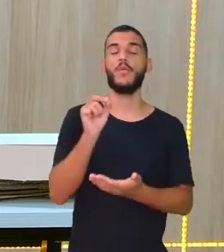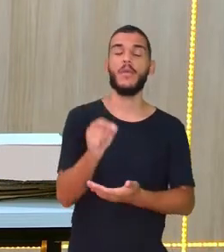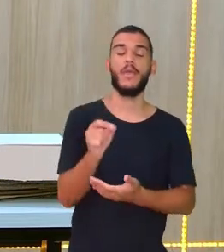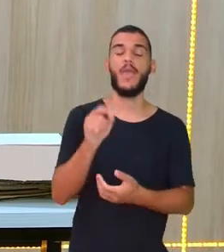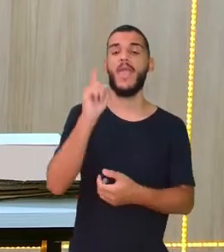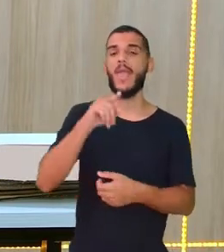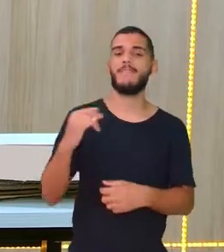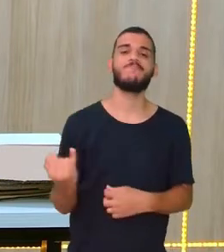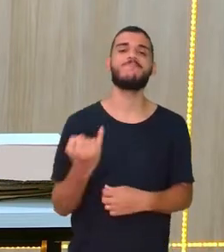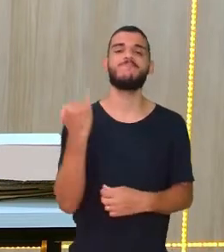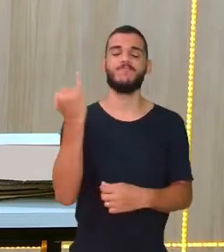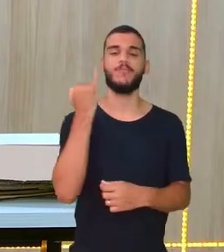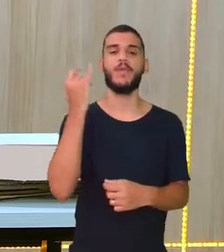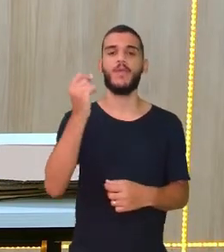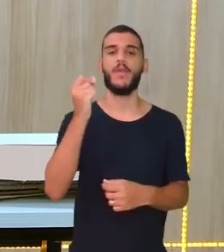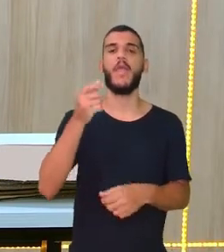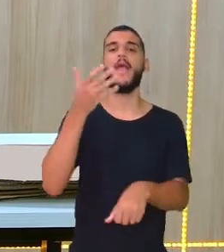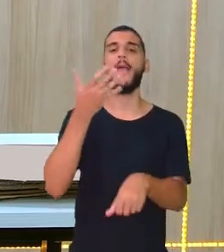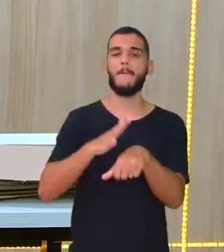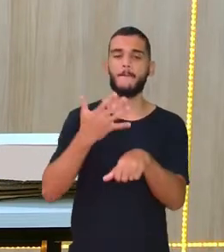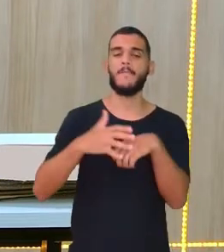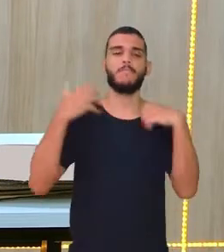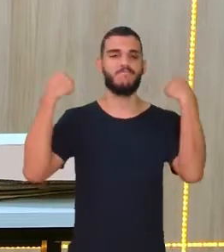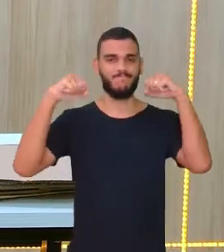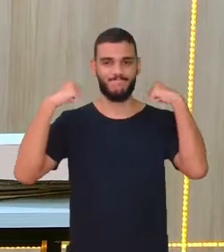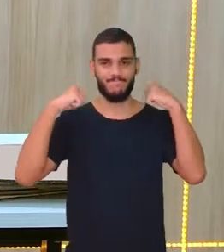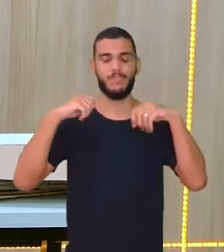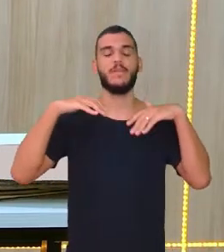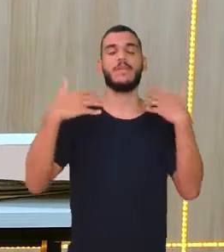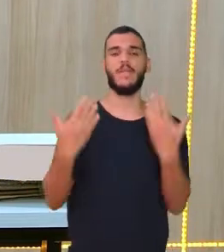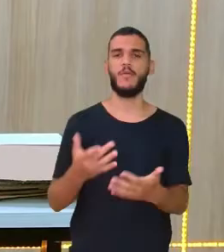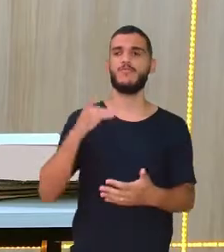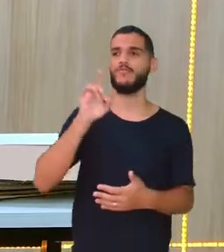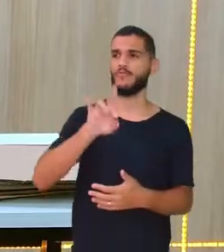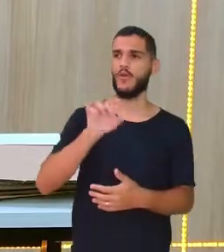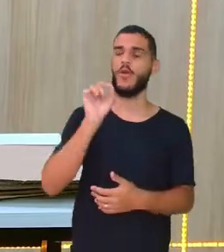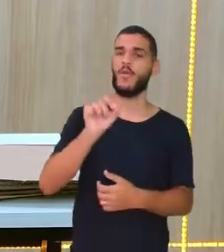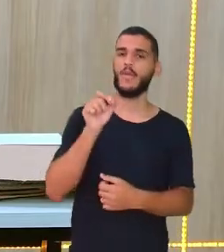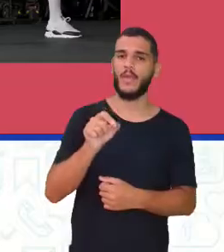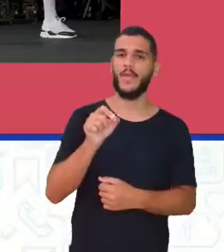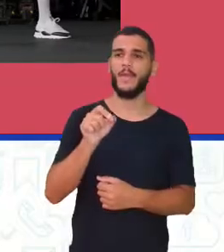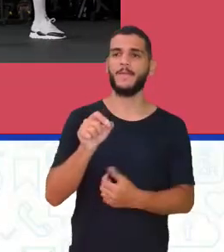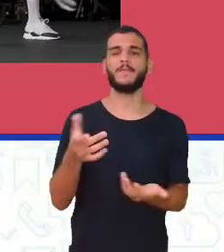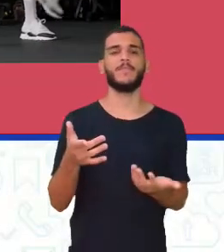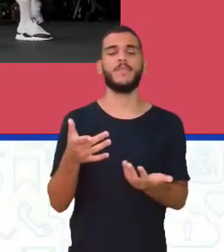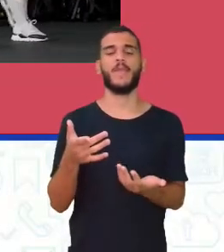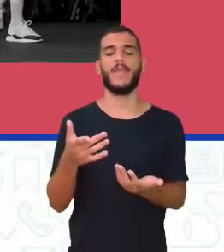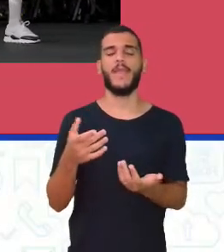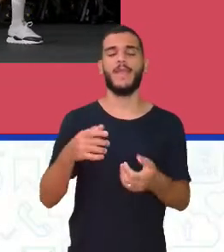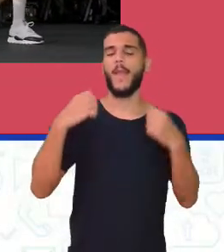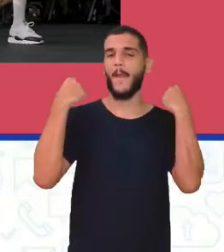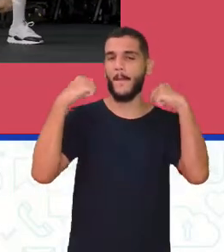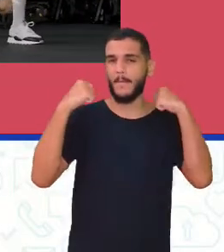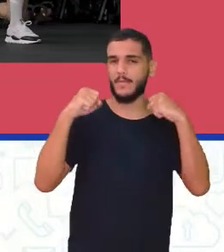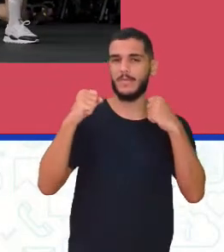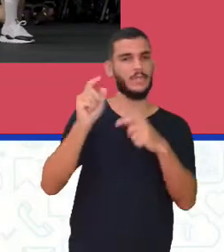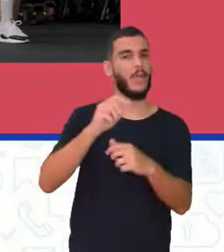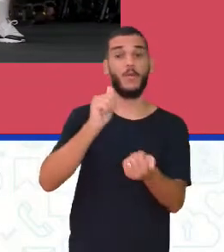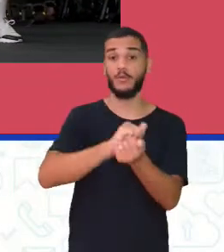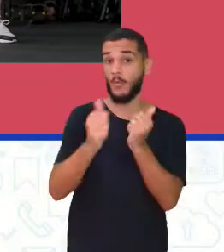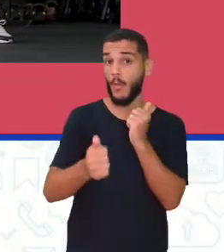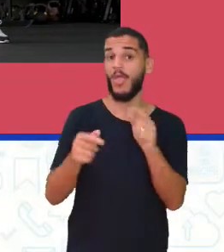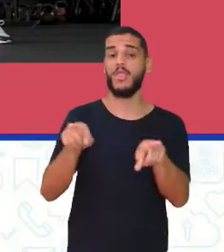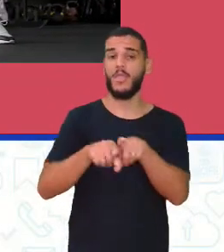muito importante as atividades físicas. Não só a atividade física de um modo geral, mas os esportes.